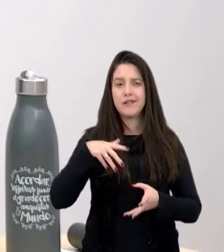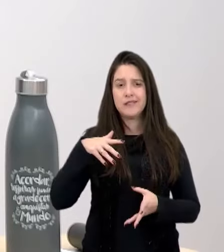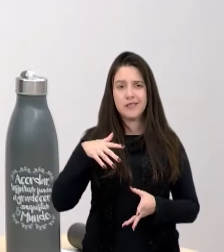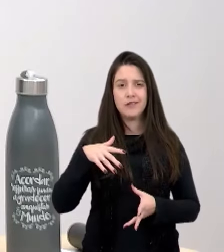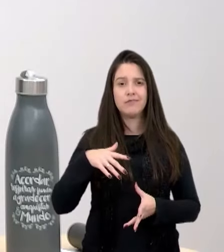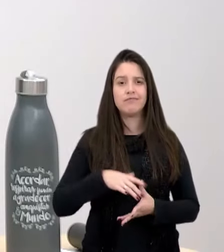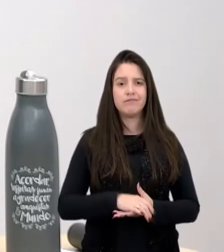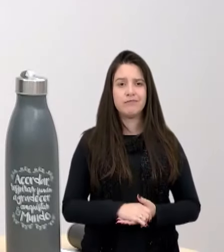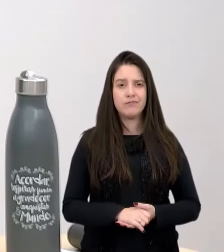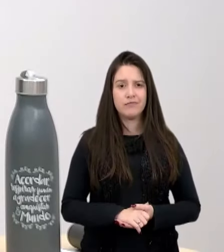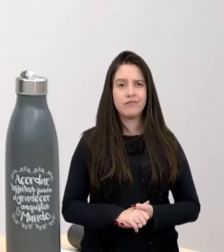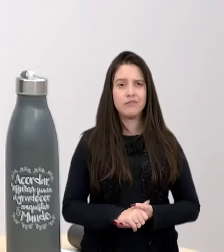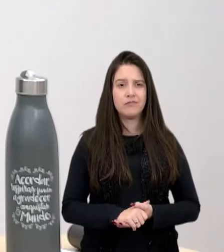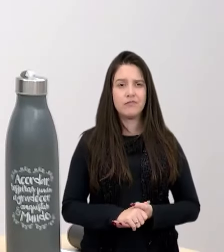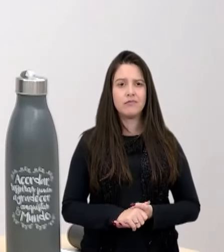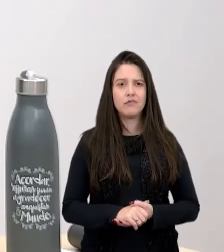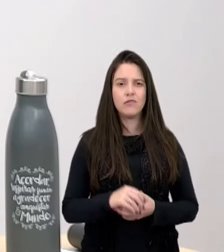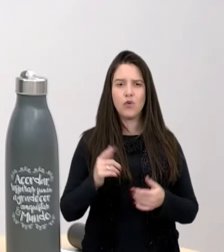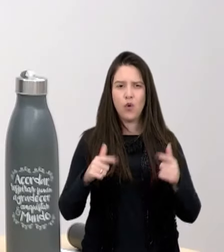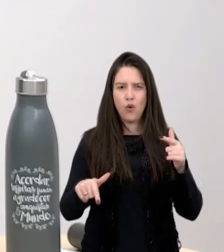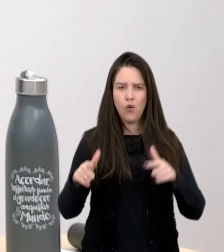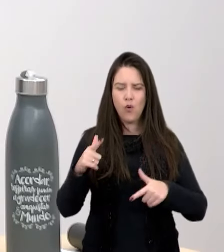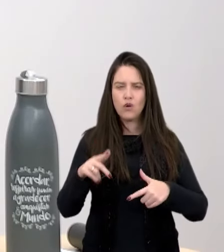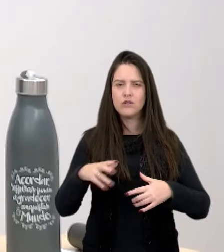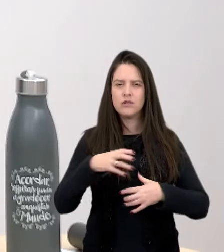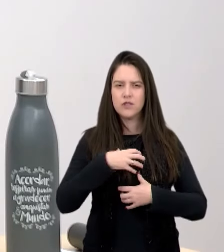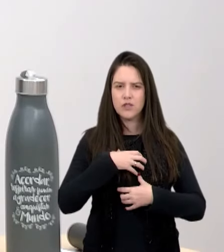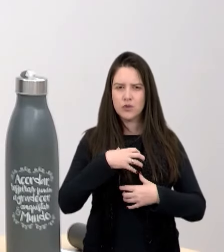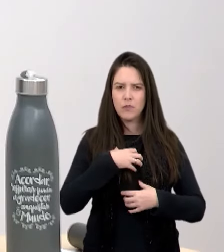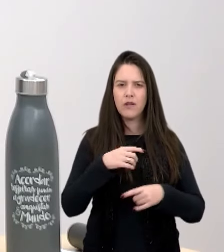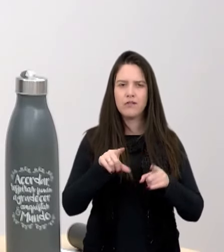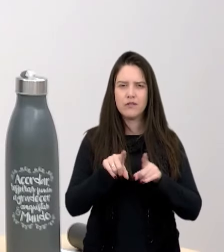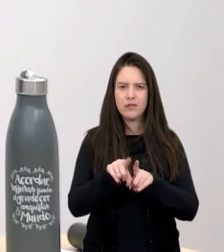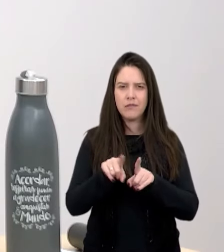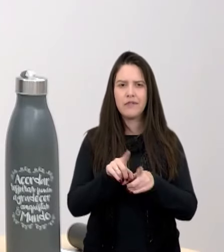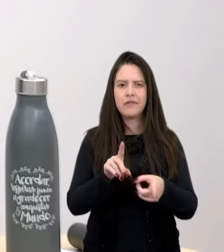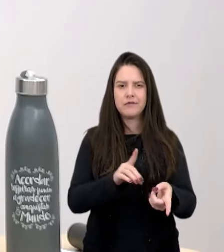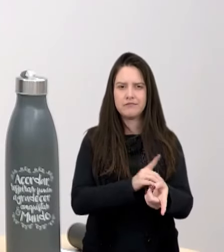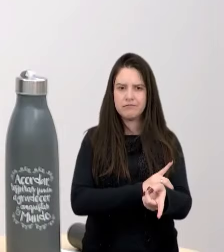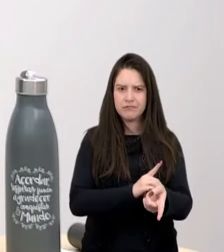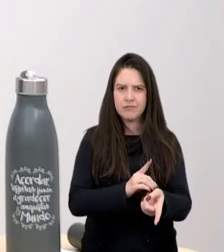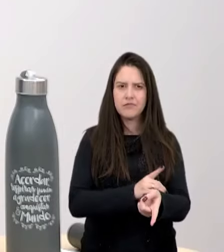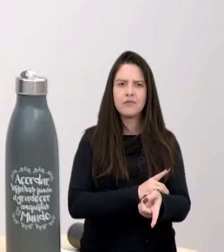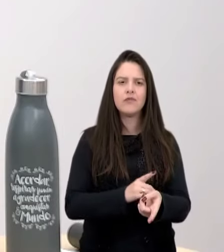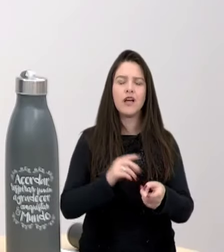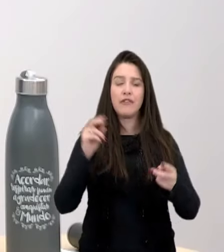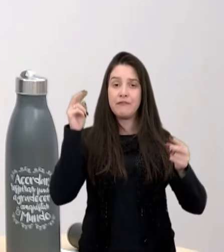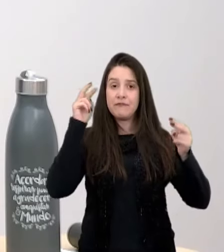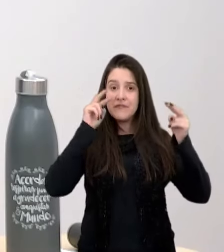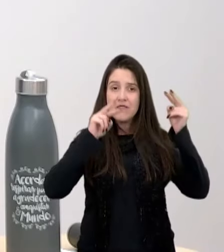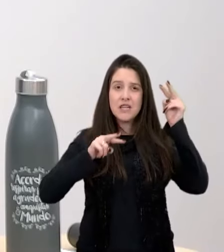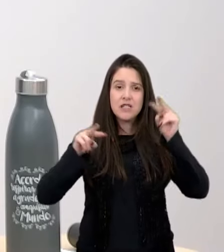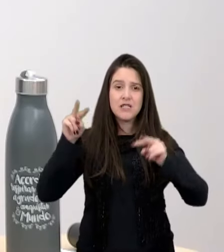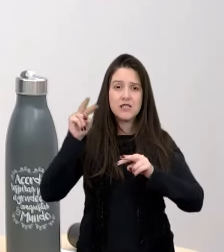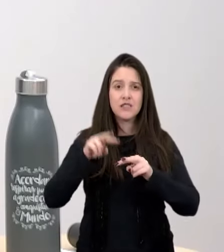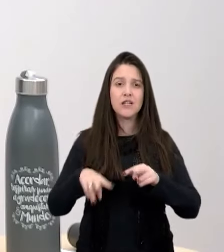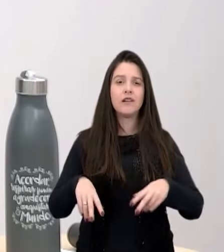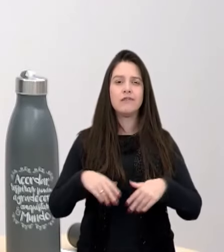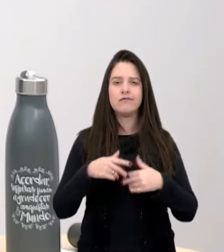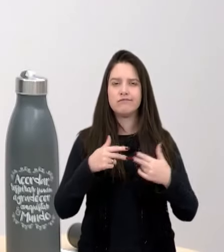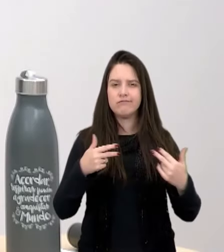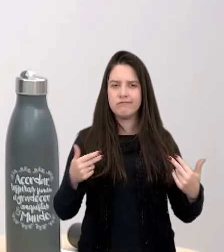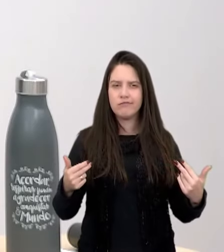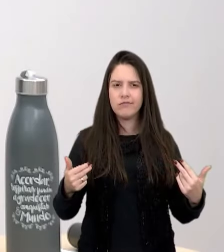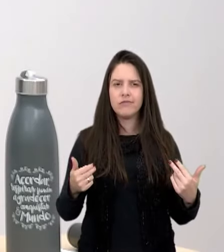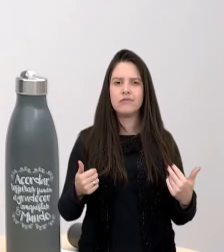né? E podem ter outros sintomas também, a diabetes tipo 2, além da visão, muita urina,